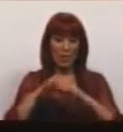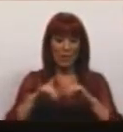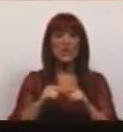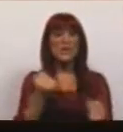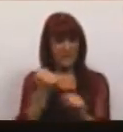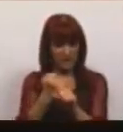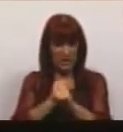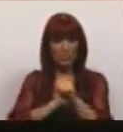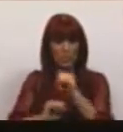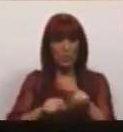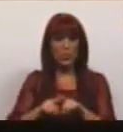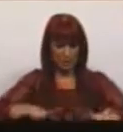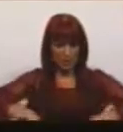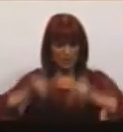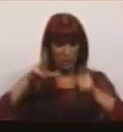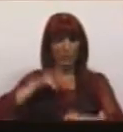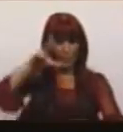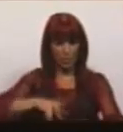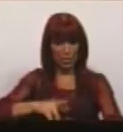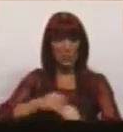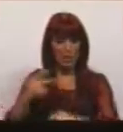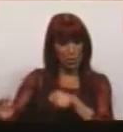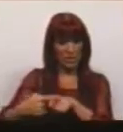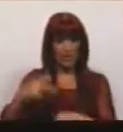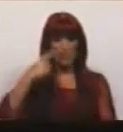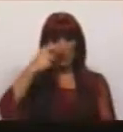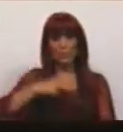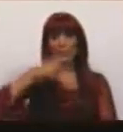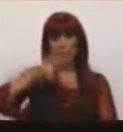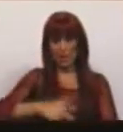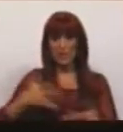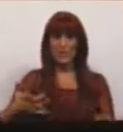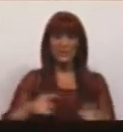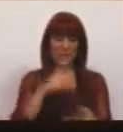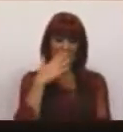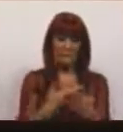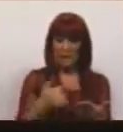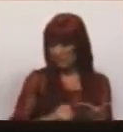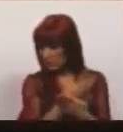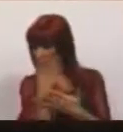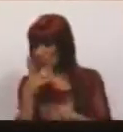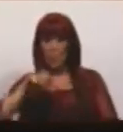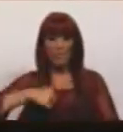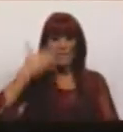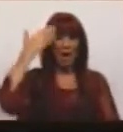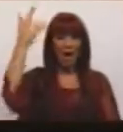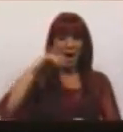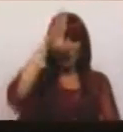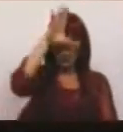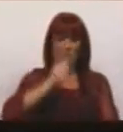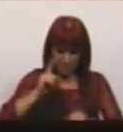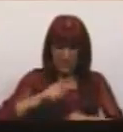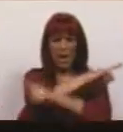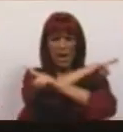ao serviço do desenvolvimento do país e do interesse dos portugueses. Perante tudo isto, os Verdes consideram que o Governo